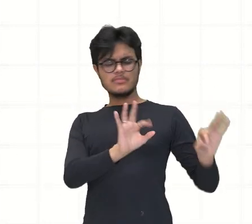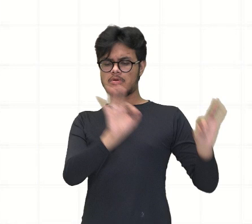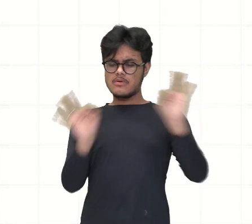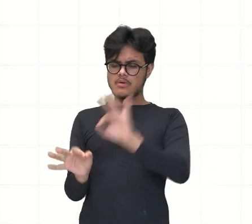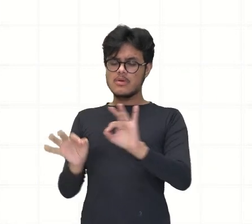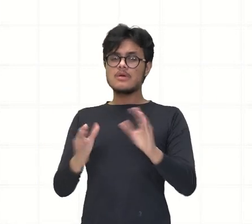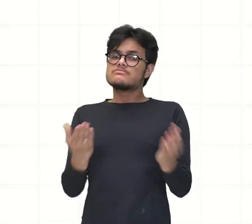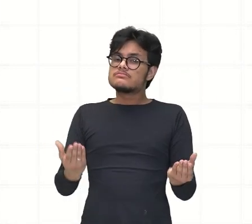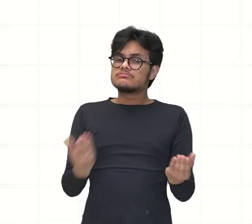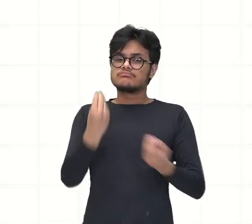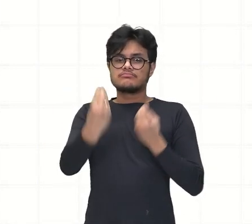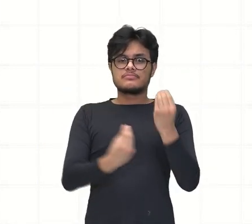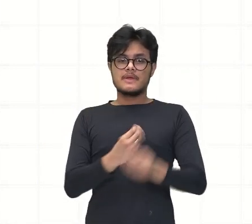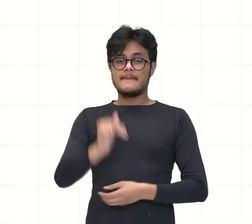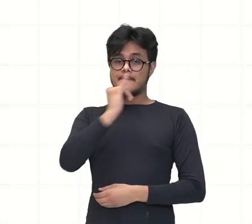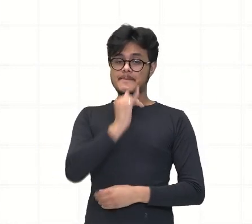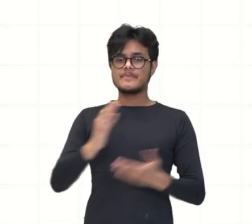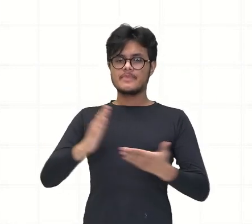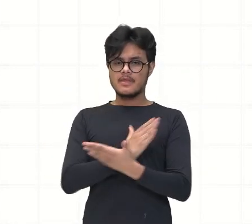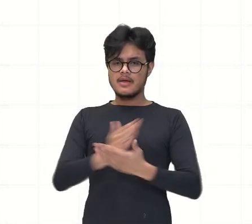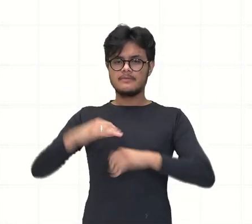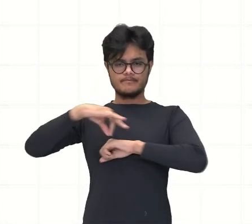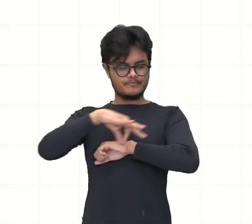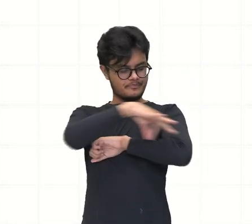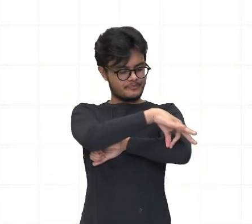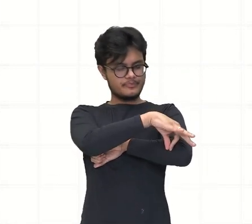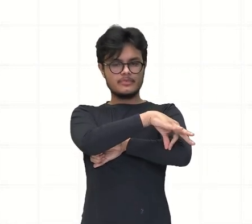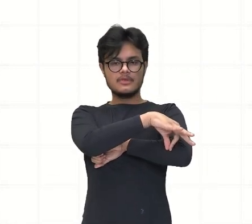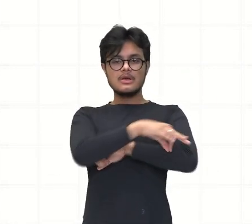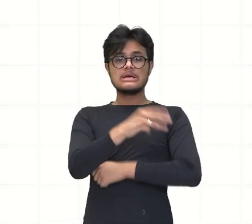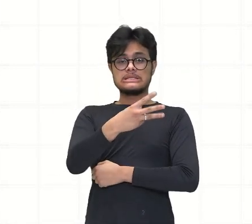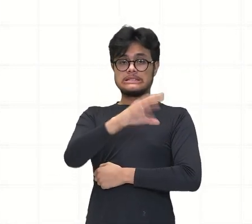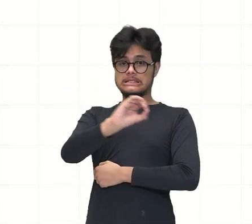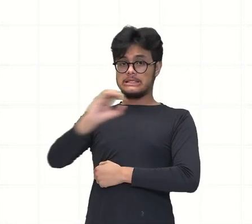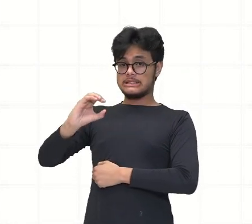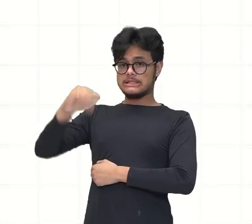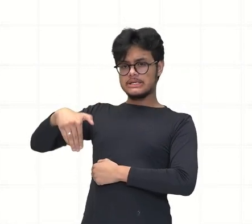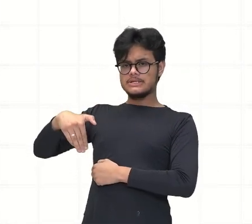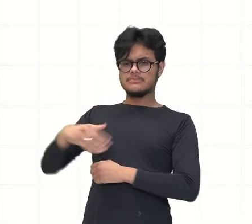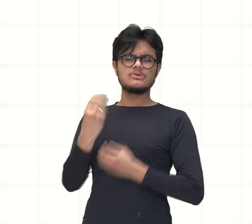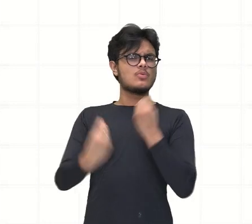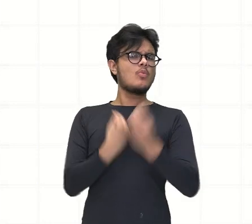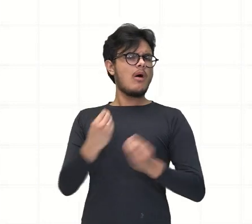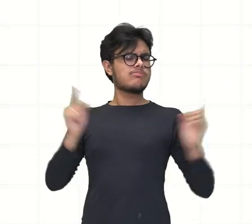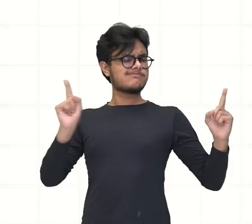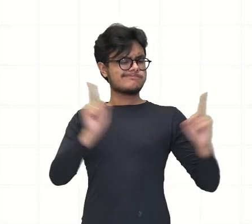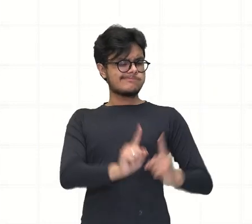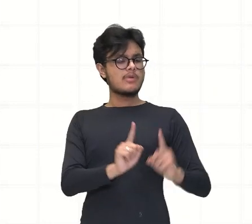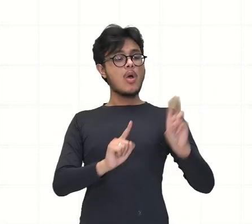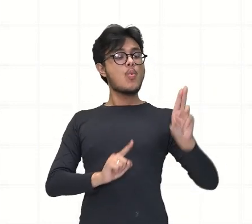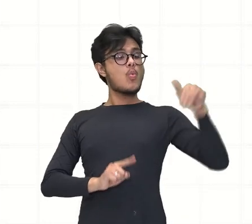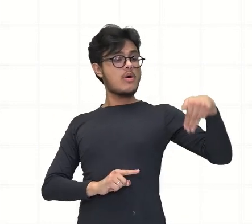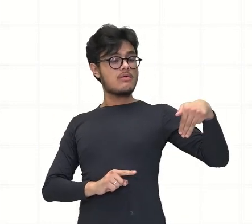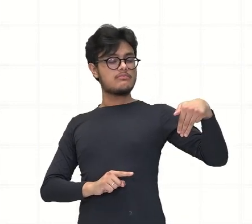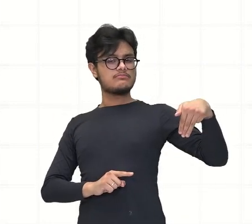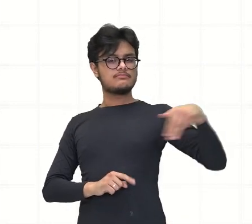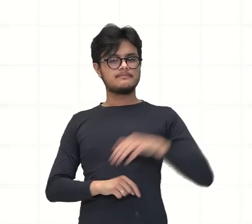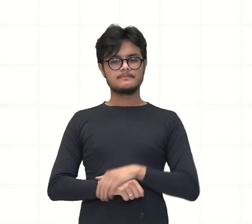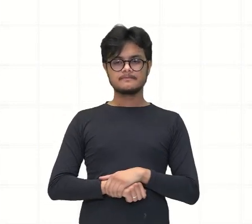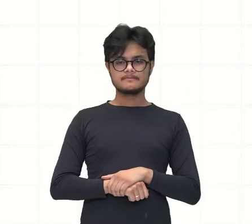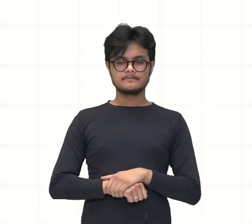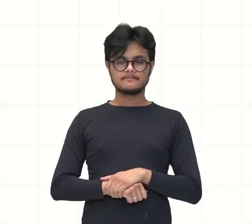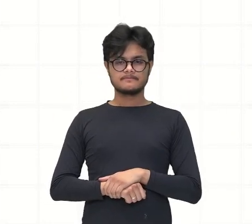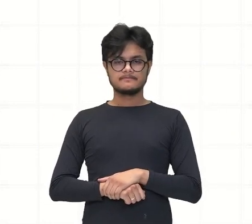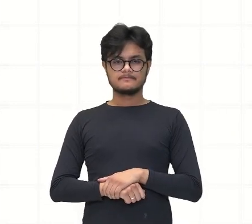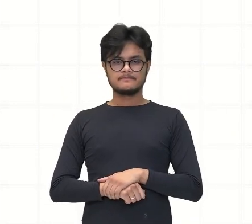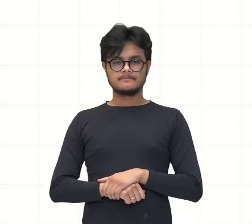em micrômetro de uma régua escolar de 30 centímetros? Beleza? Então,